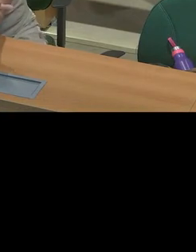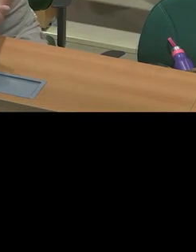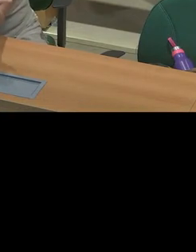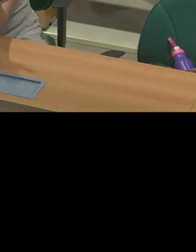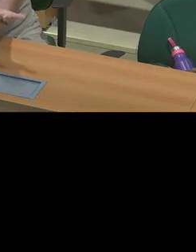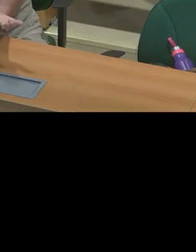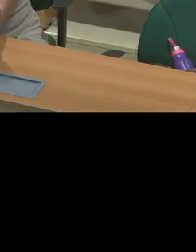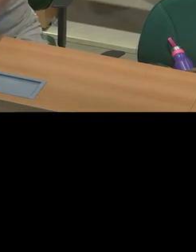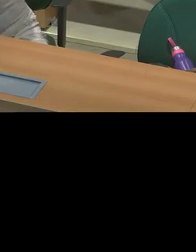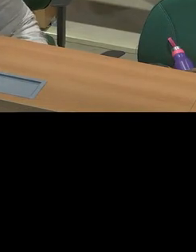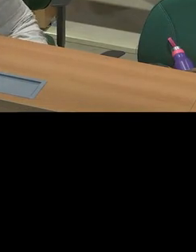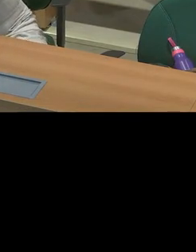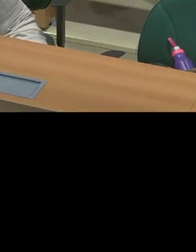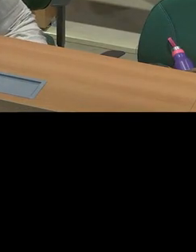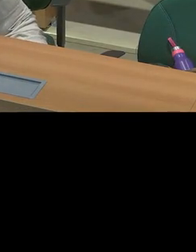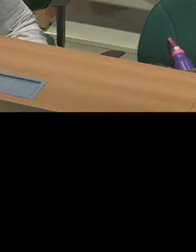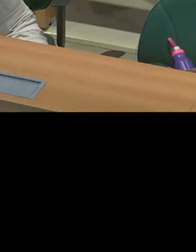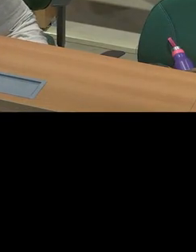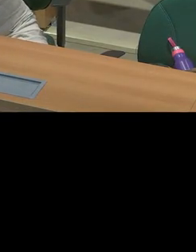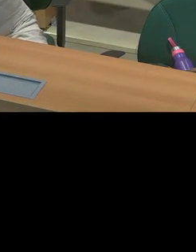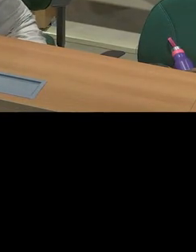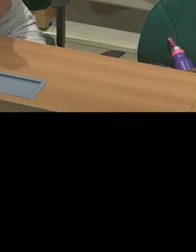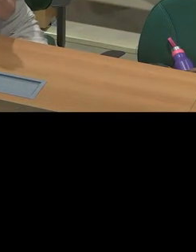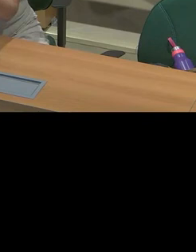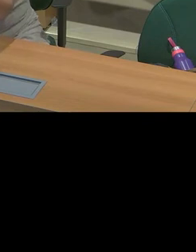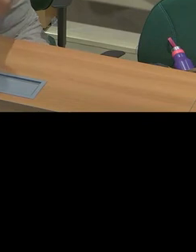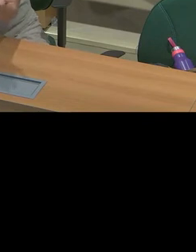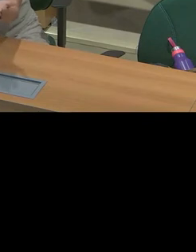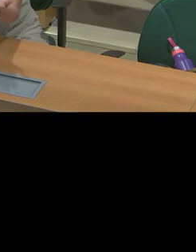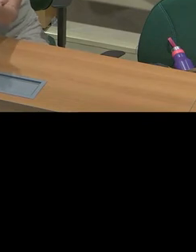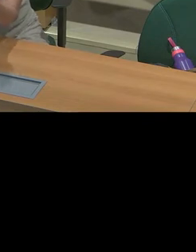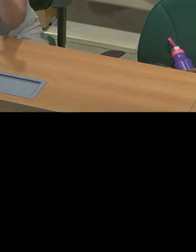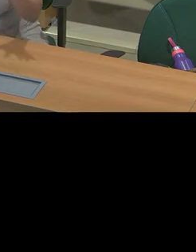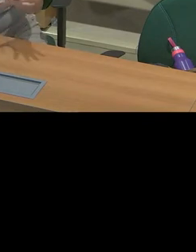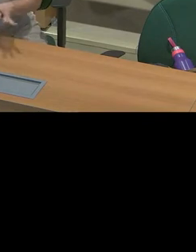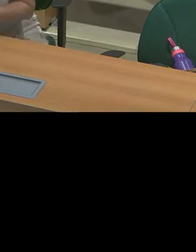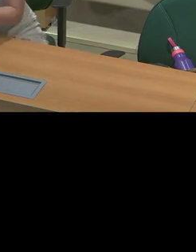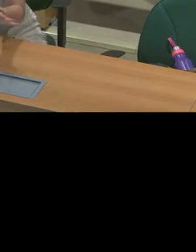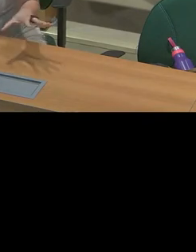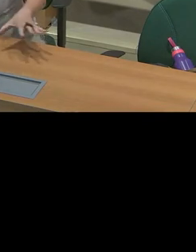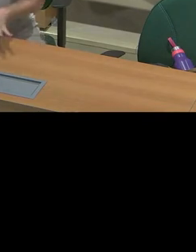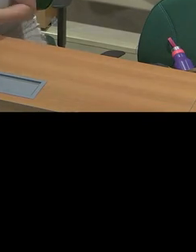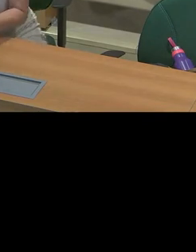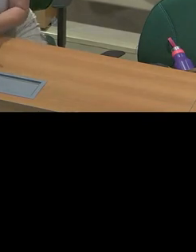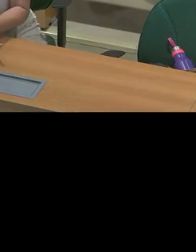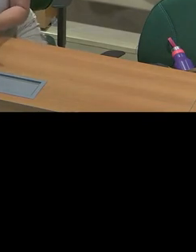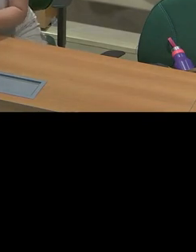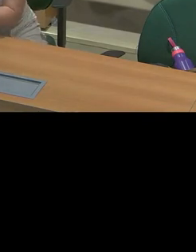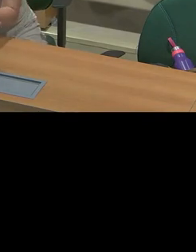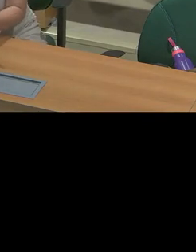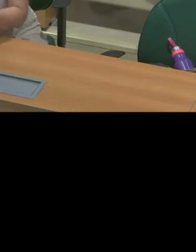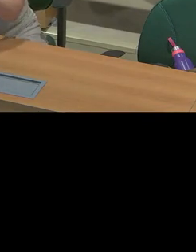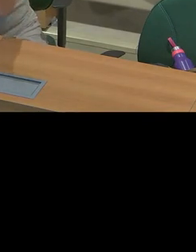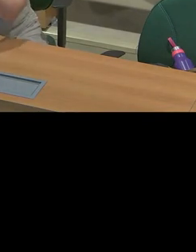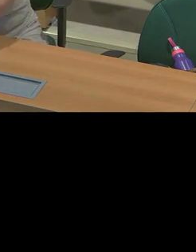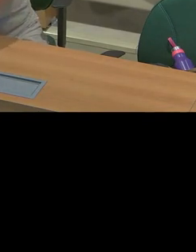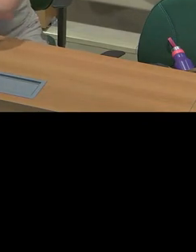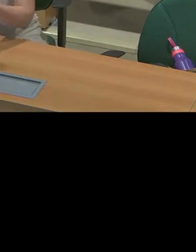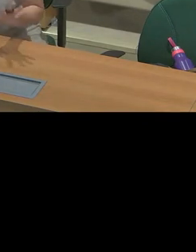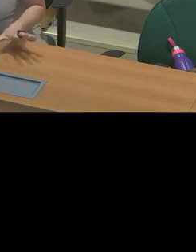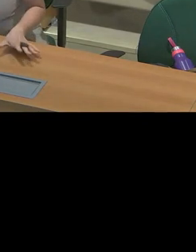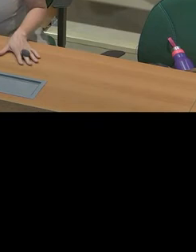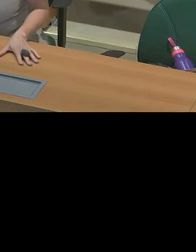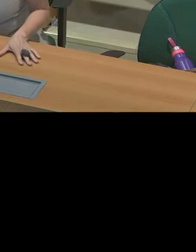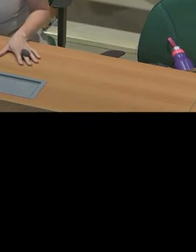pessoas falaram, ver o que os meus colegas estavam fazendo, porque teve esse momento, né? Teve um período que todo mundo estava ali junto, mas depois cada um foi para o